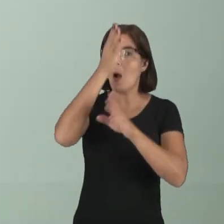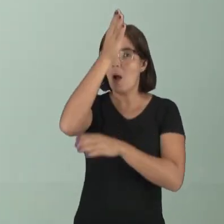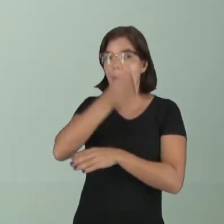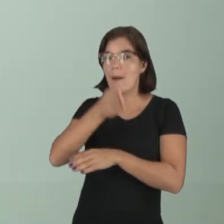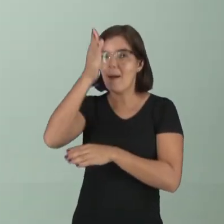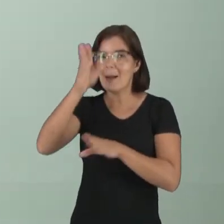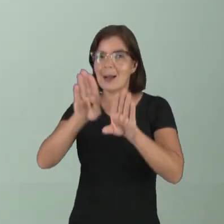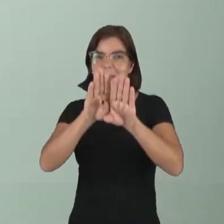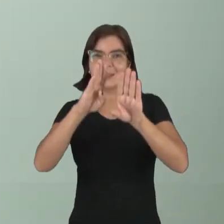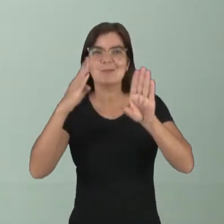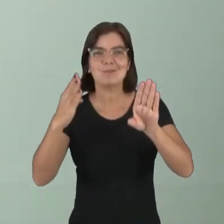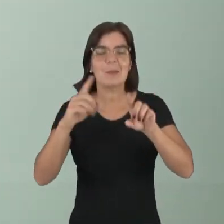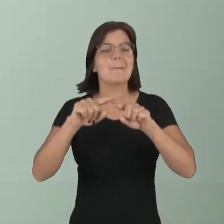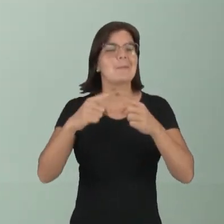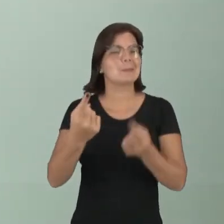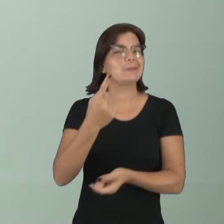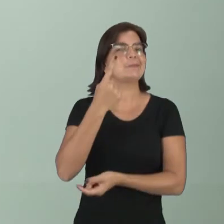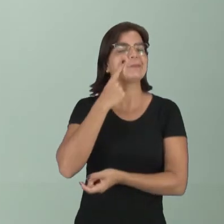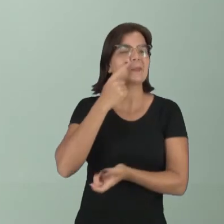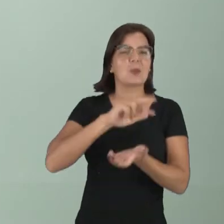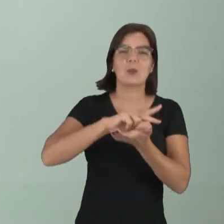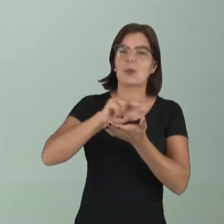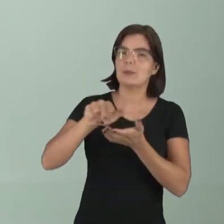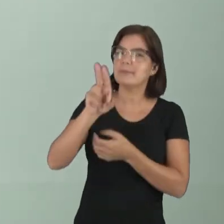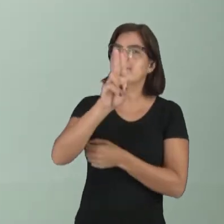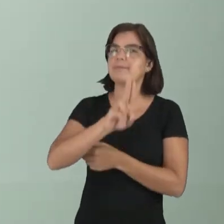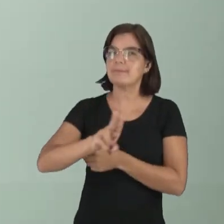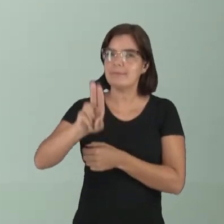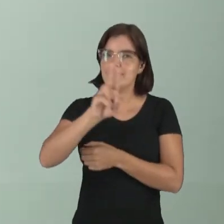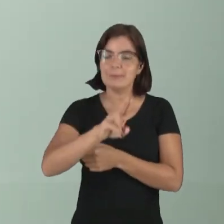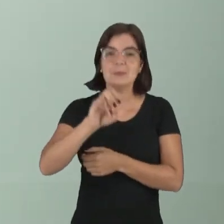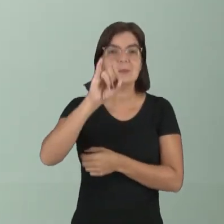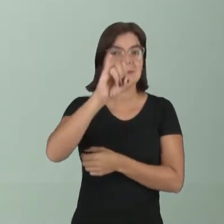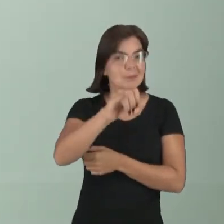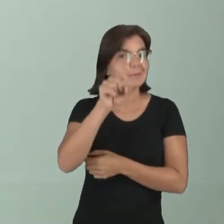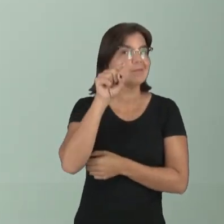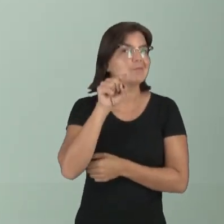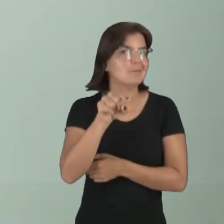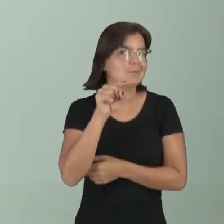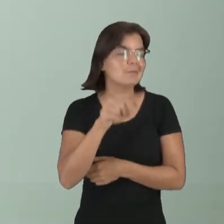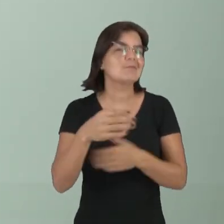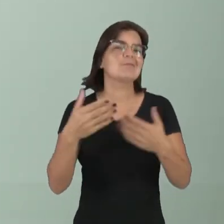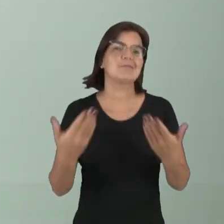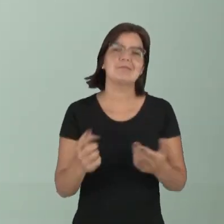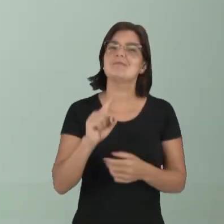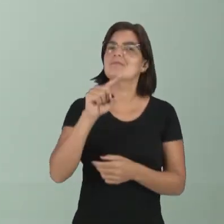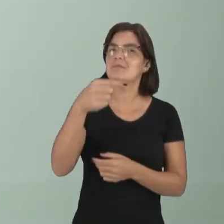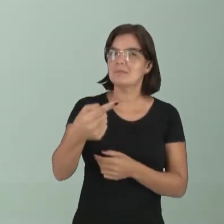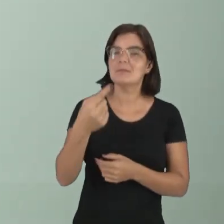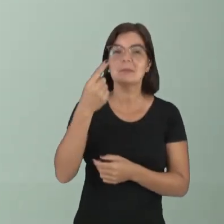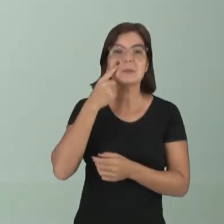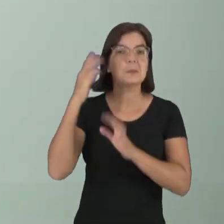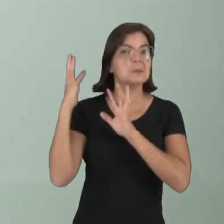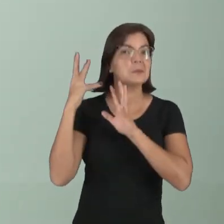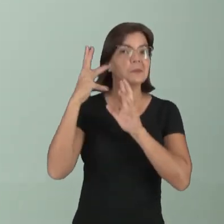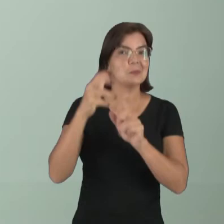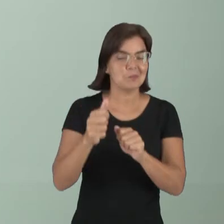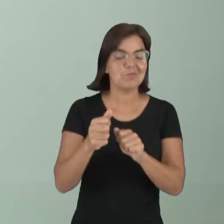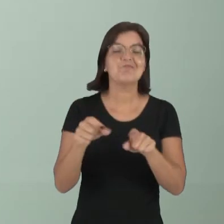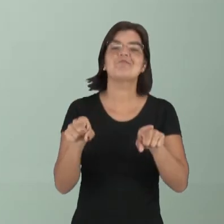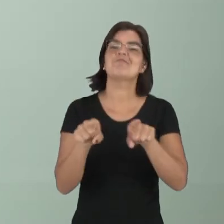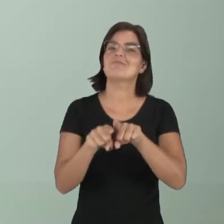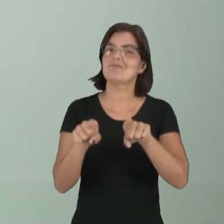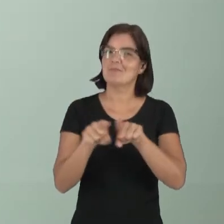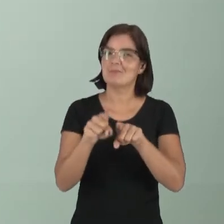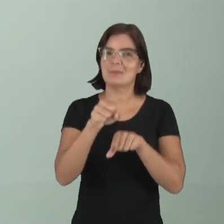da sua casa. Mas olha quantas utilidades. Se eu fosse você, dava depois uma reprise nessa parte